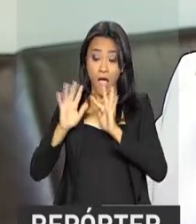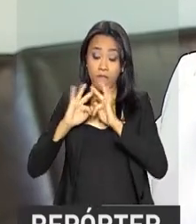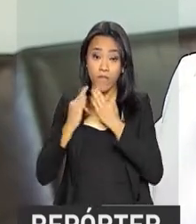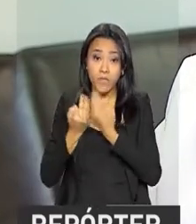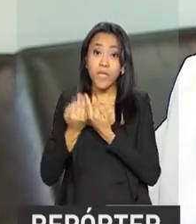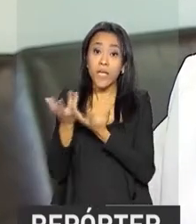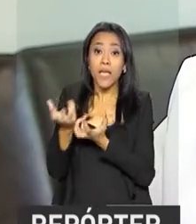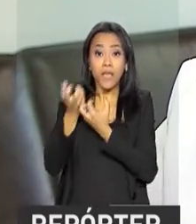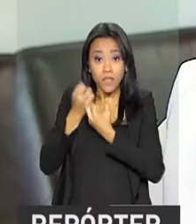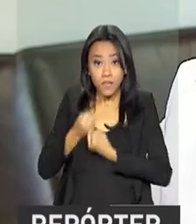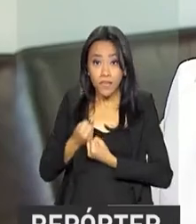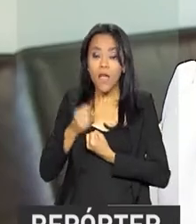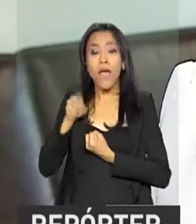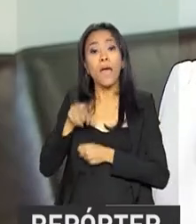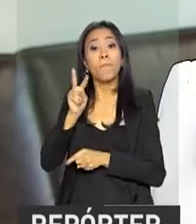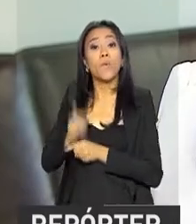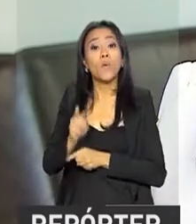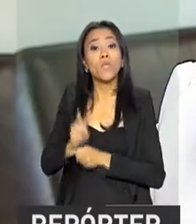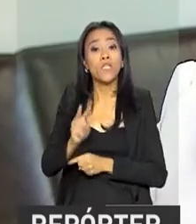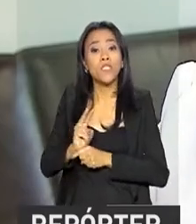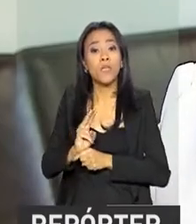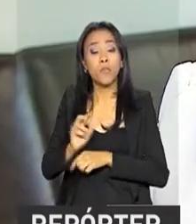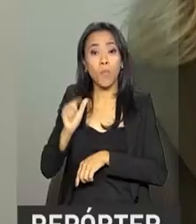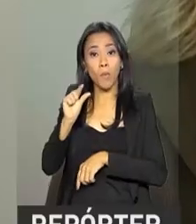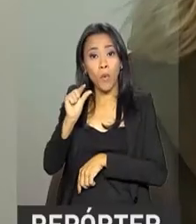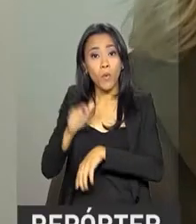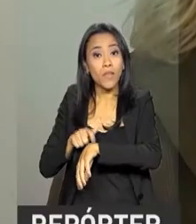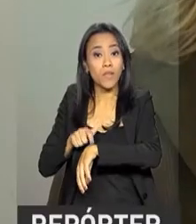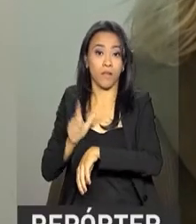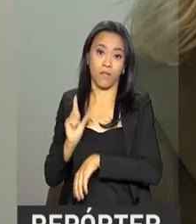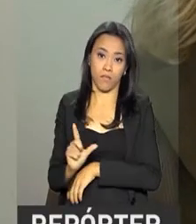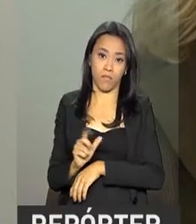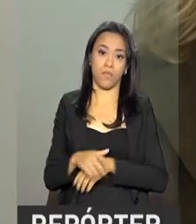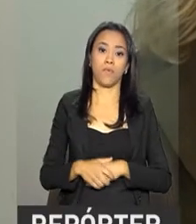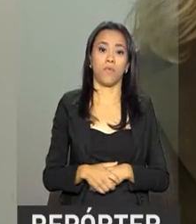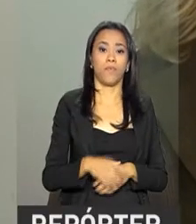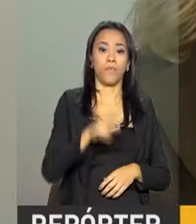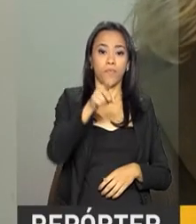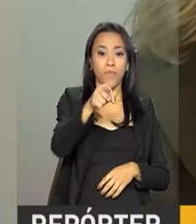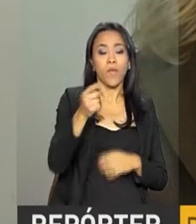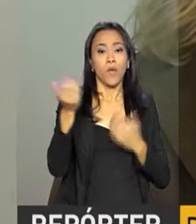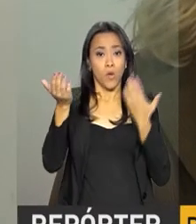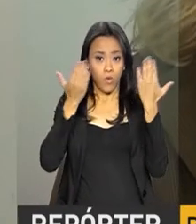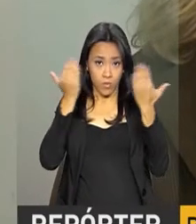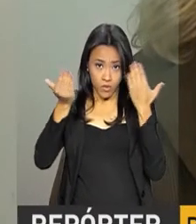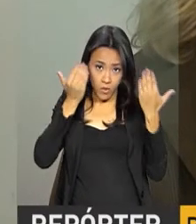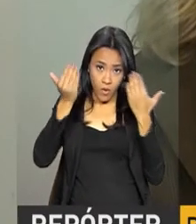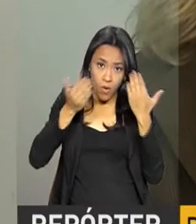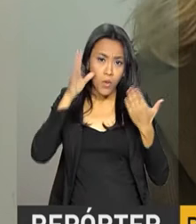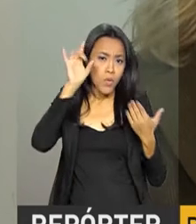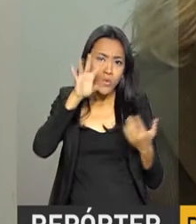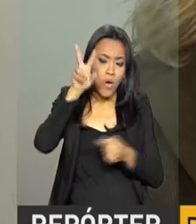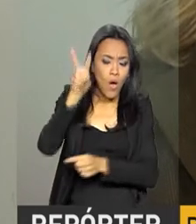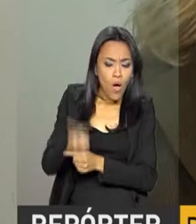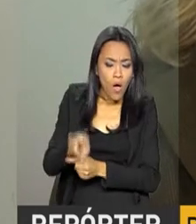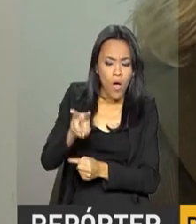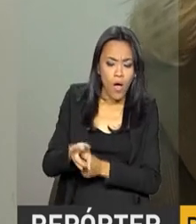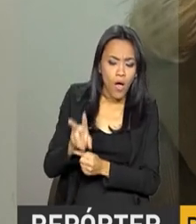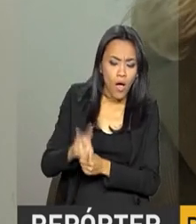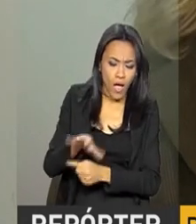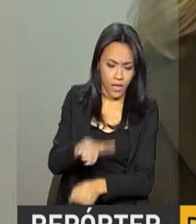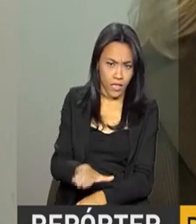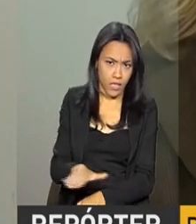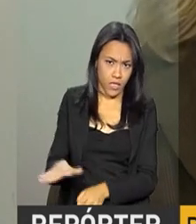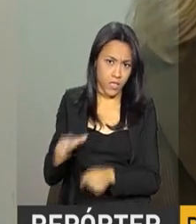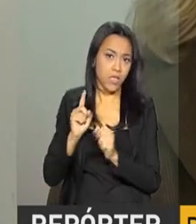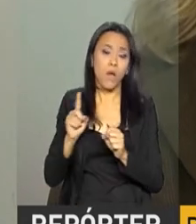uma função de proteção provisória do Estado. O psicólogo, ele não acompanha só a criança, ele acompanha também